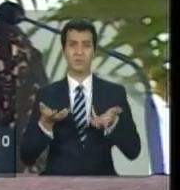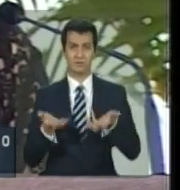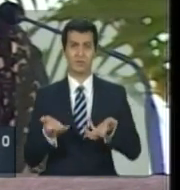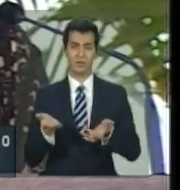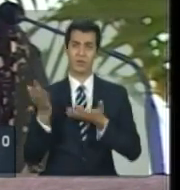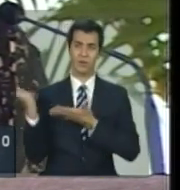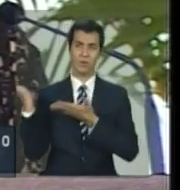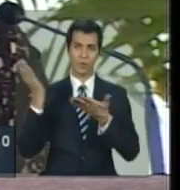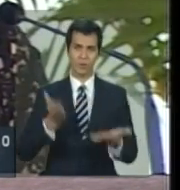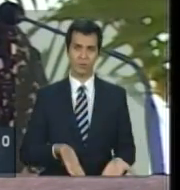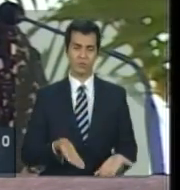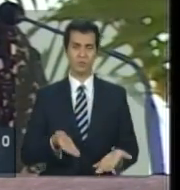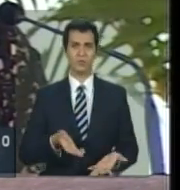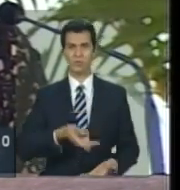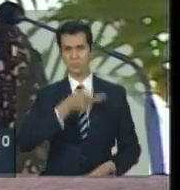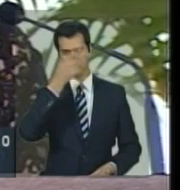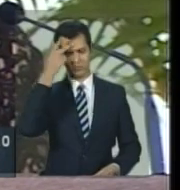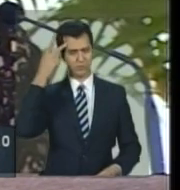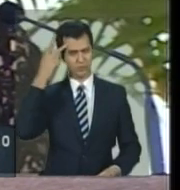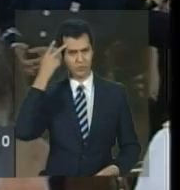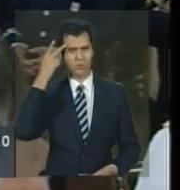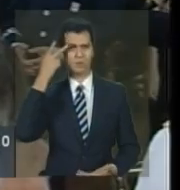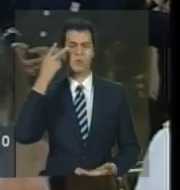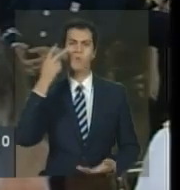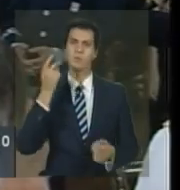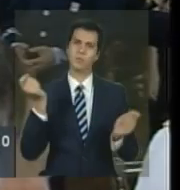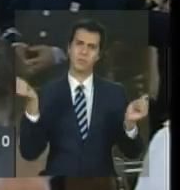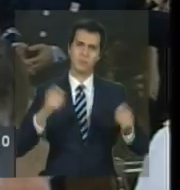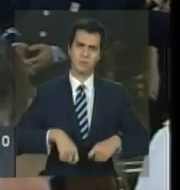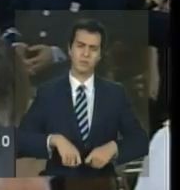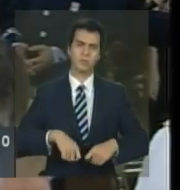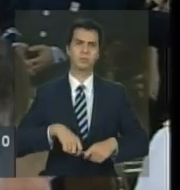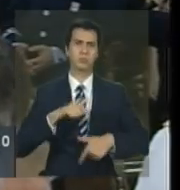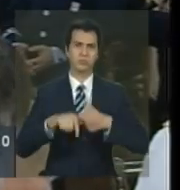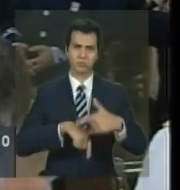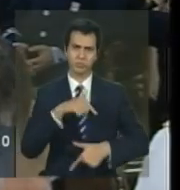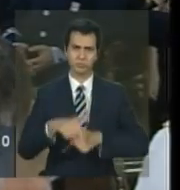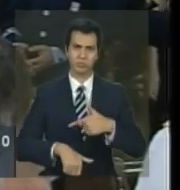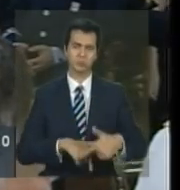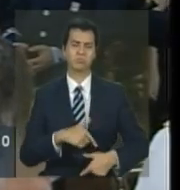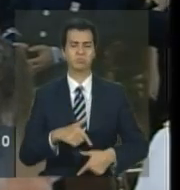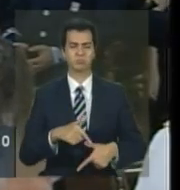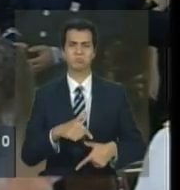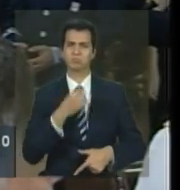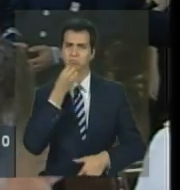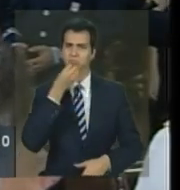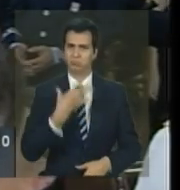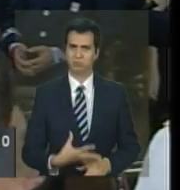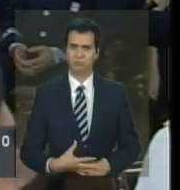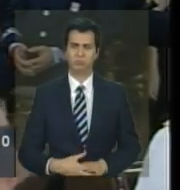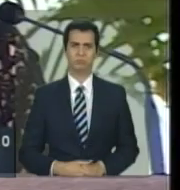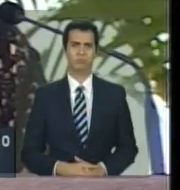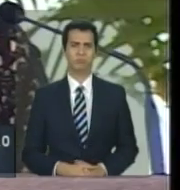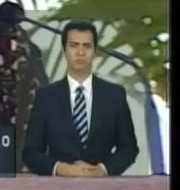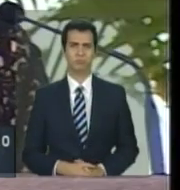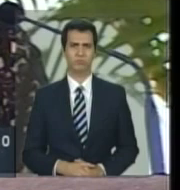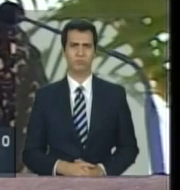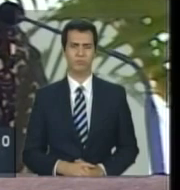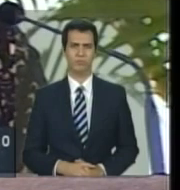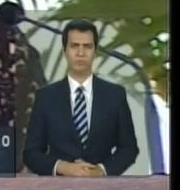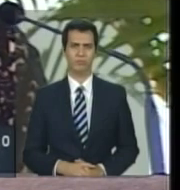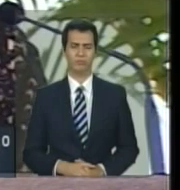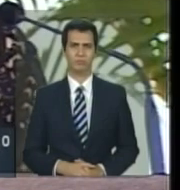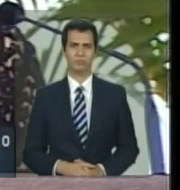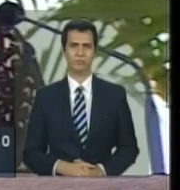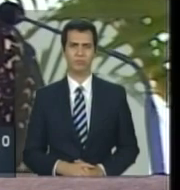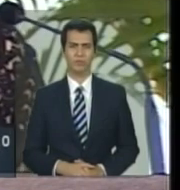Armadas os quadros necessários ao pleno cumprimento de suas funções profissionais e constitucionais. E